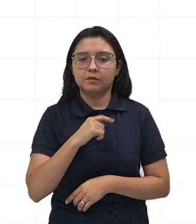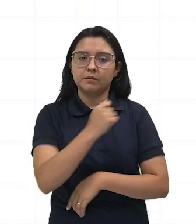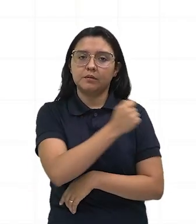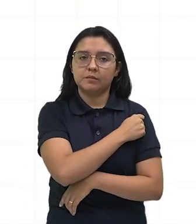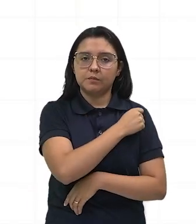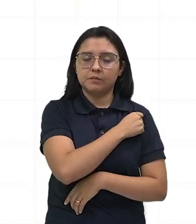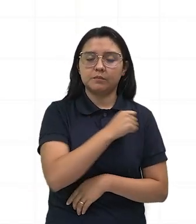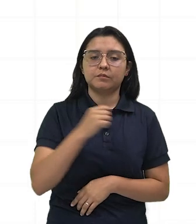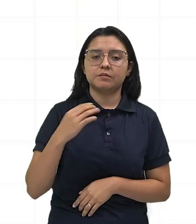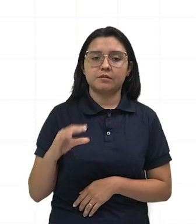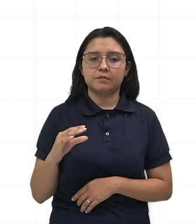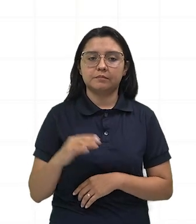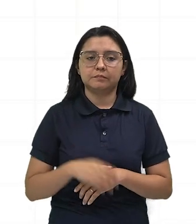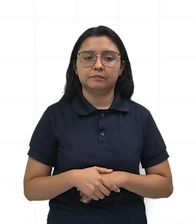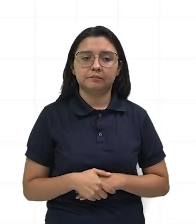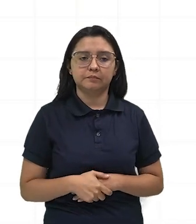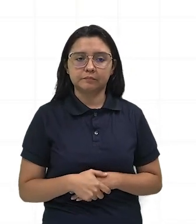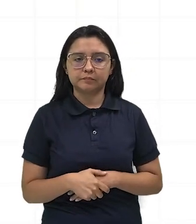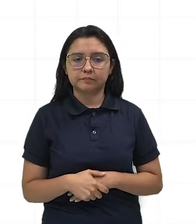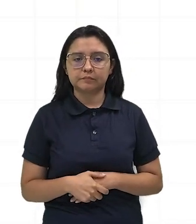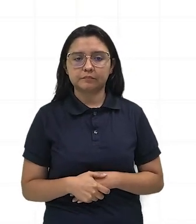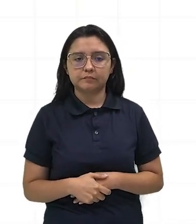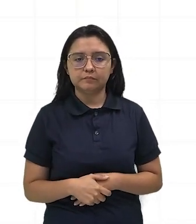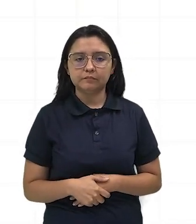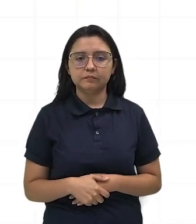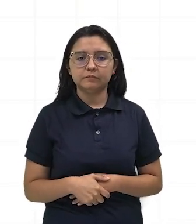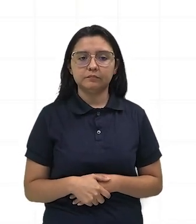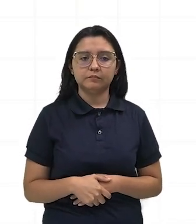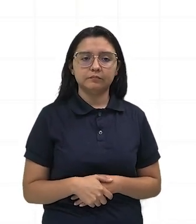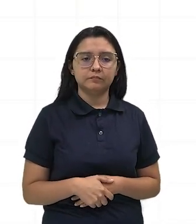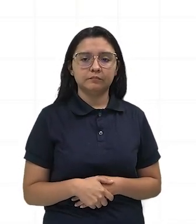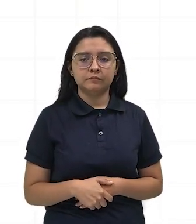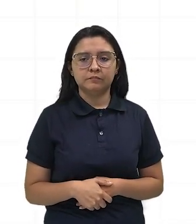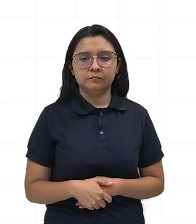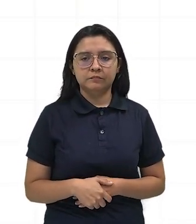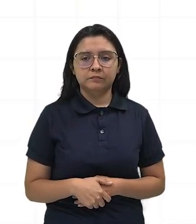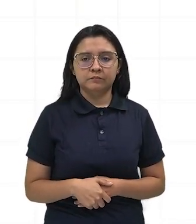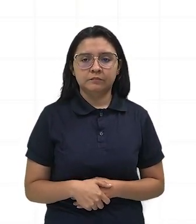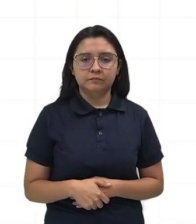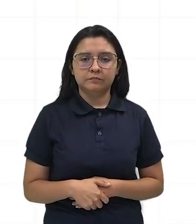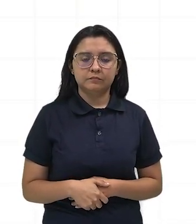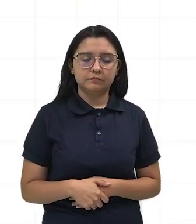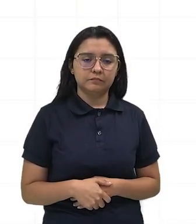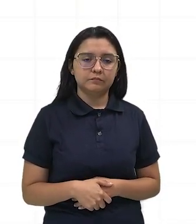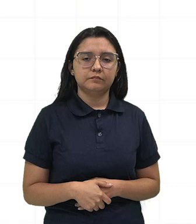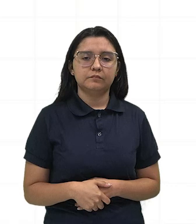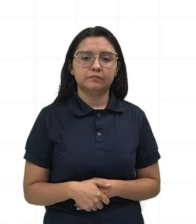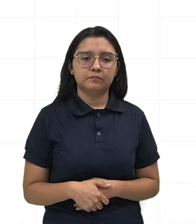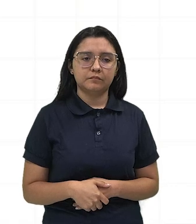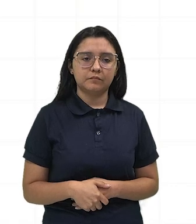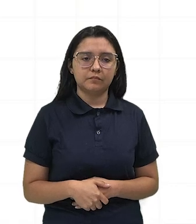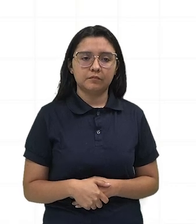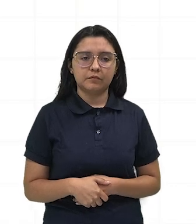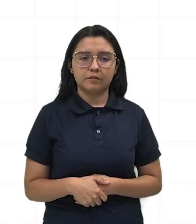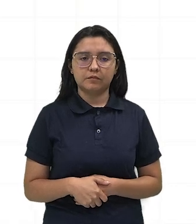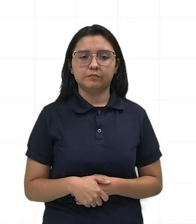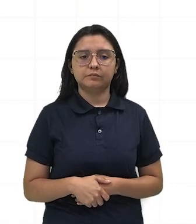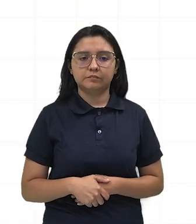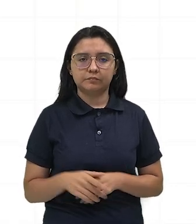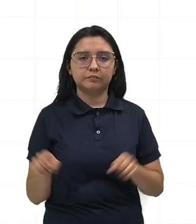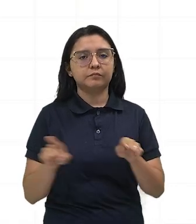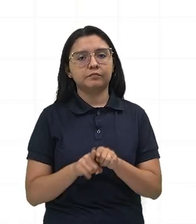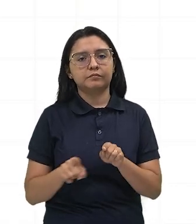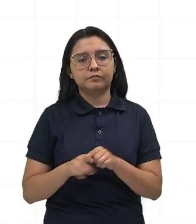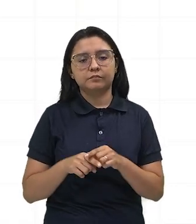C. Aluno C vai funcionar da mesma forma, né?